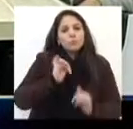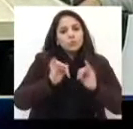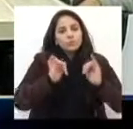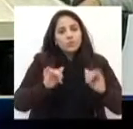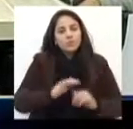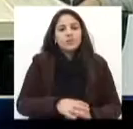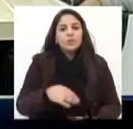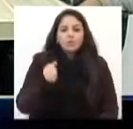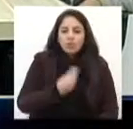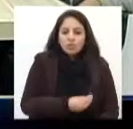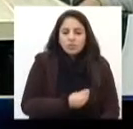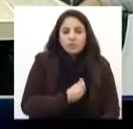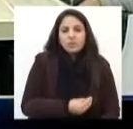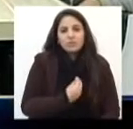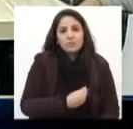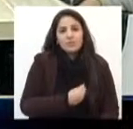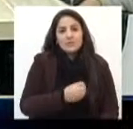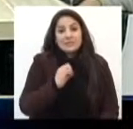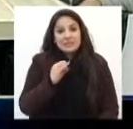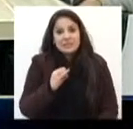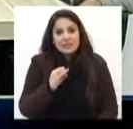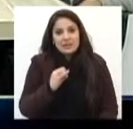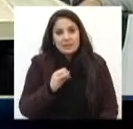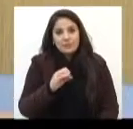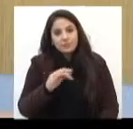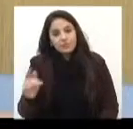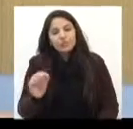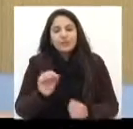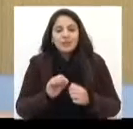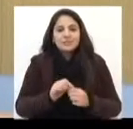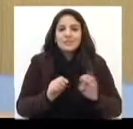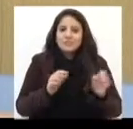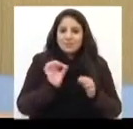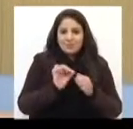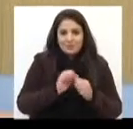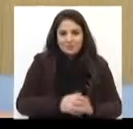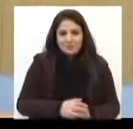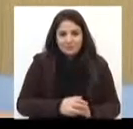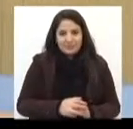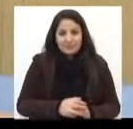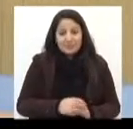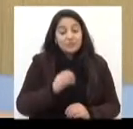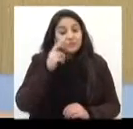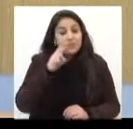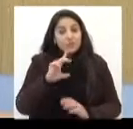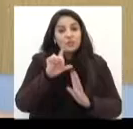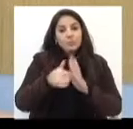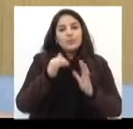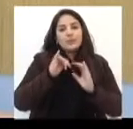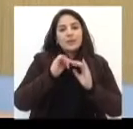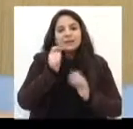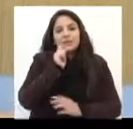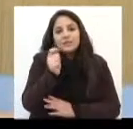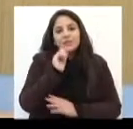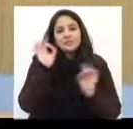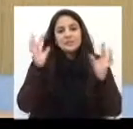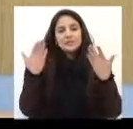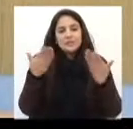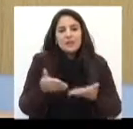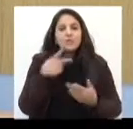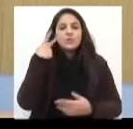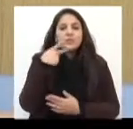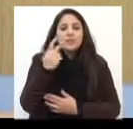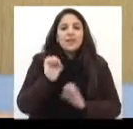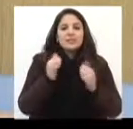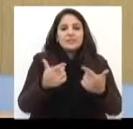Evangelho que diz que a mão direita faz, a esquerda não saiba, né? E veja a seguir uma entrevista especial com os vereadores sobre